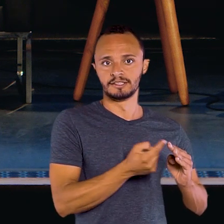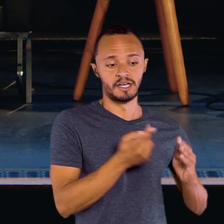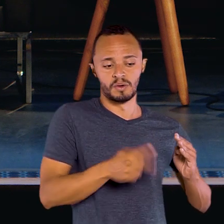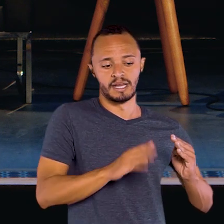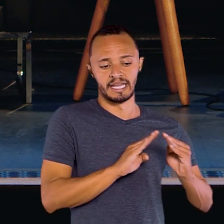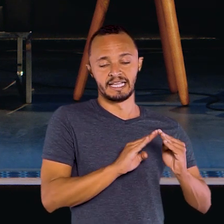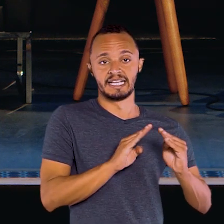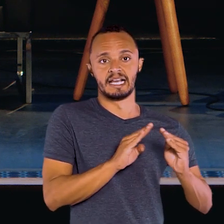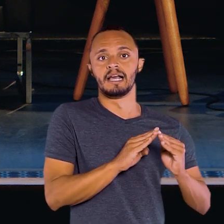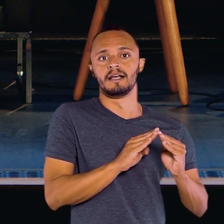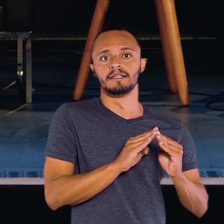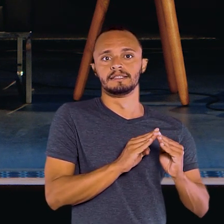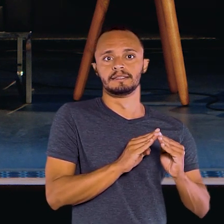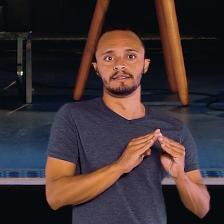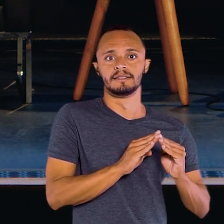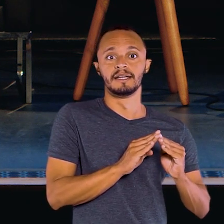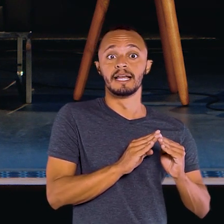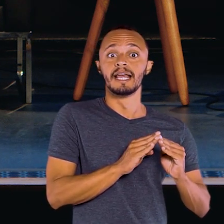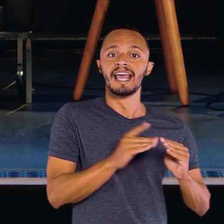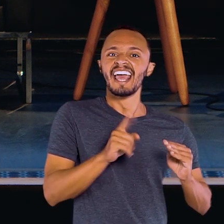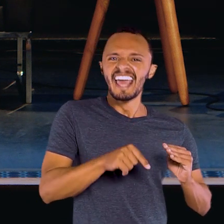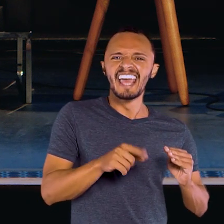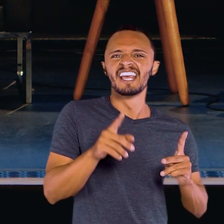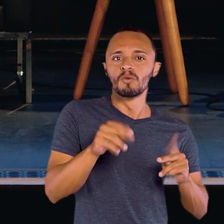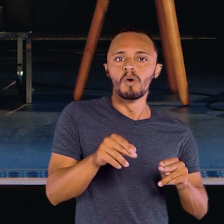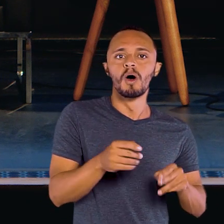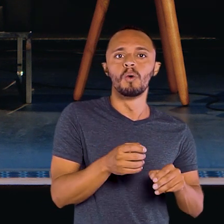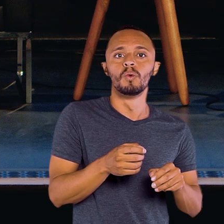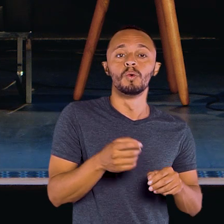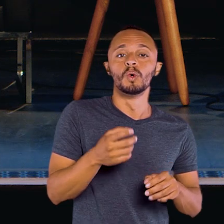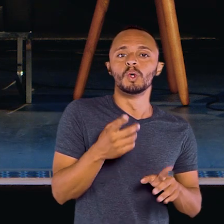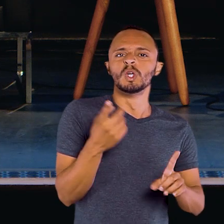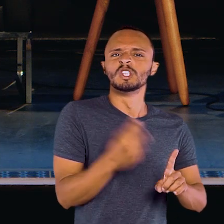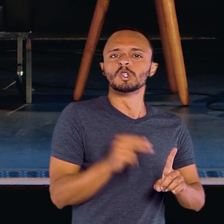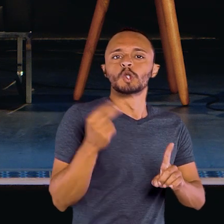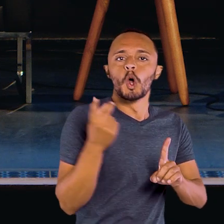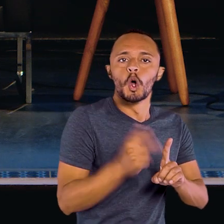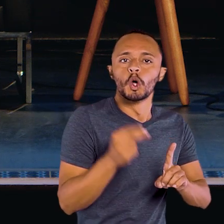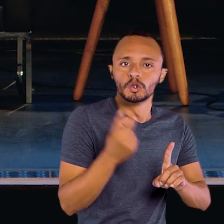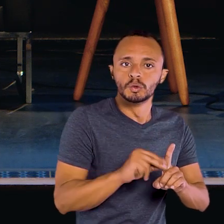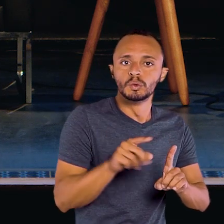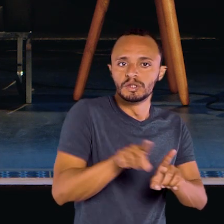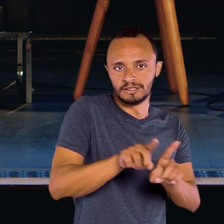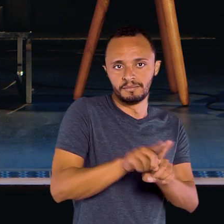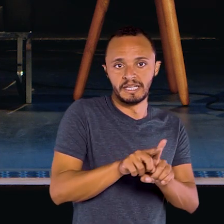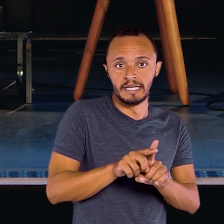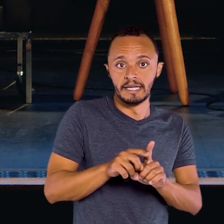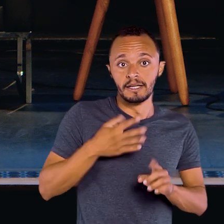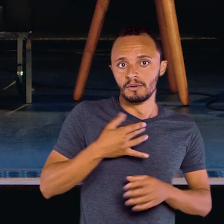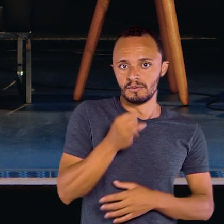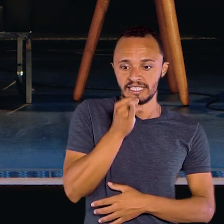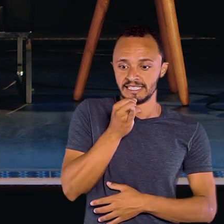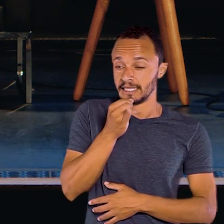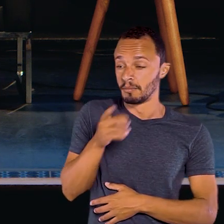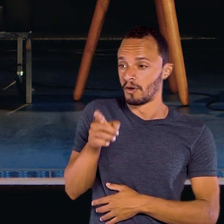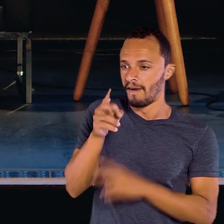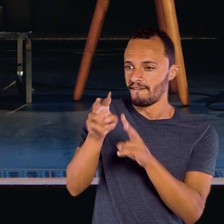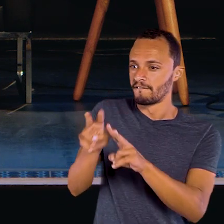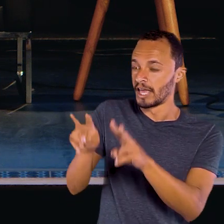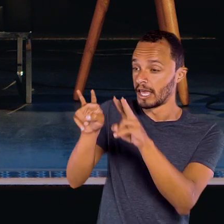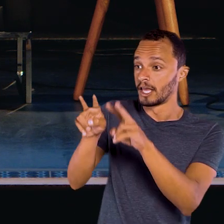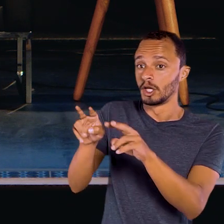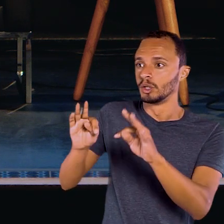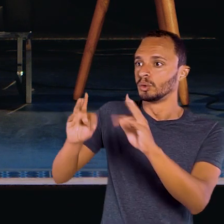Então, não deixa de ser um lugar de tortura também, já que você tem que se privar, você vê o gozo dos outros e não pode desfrutar